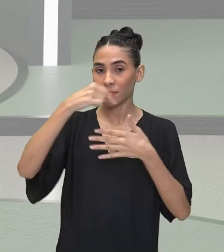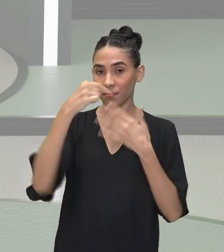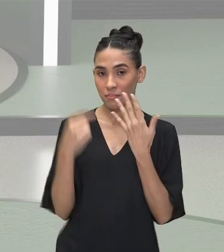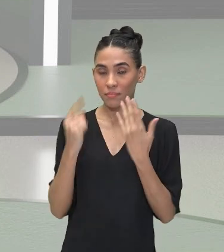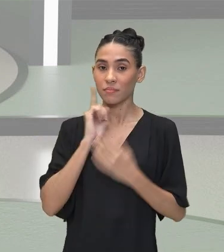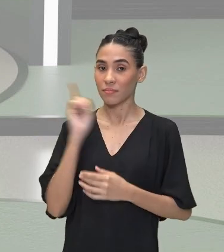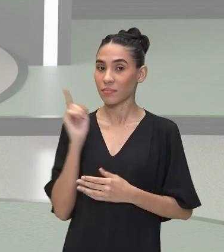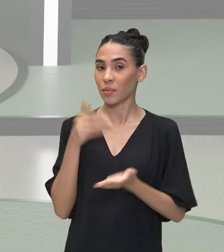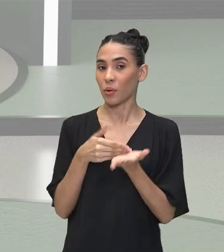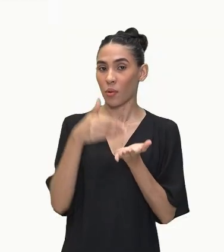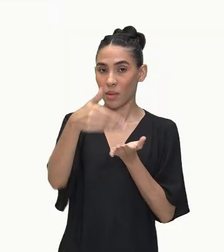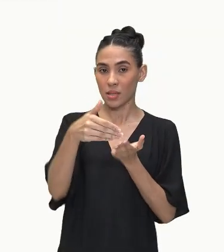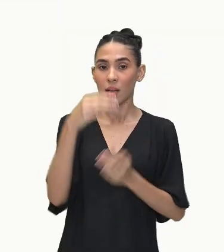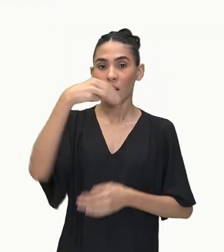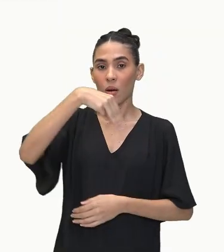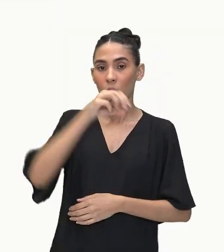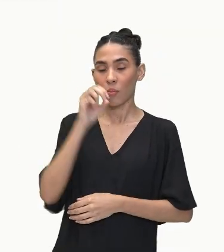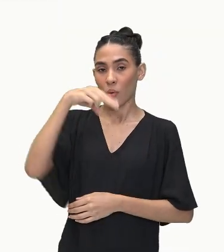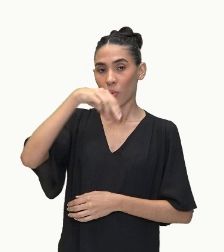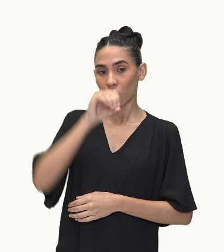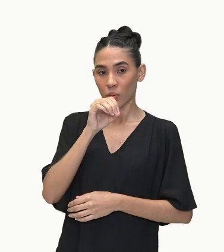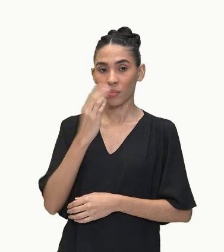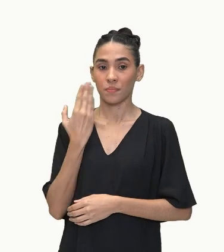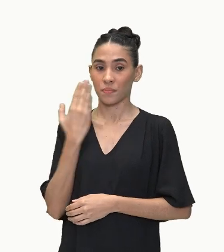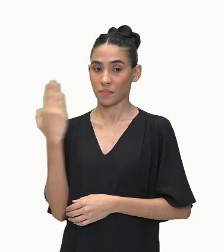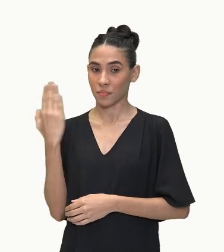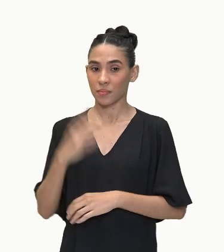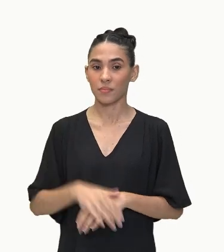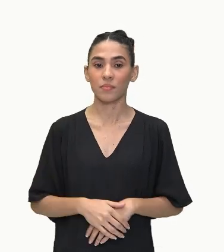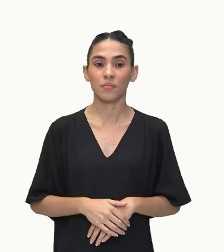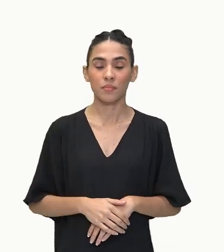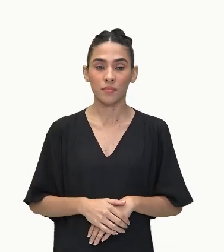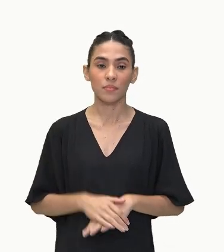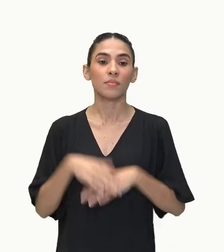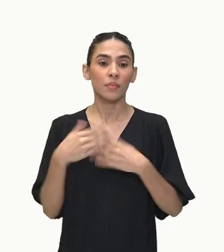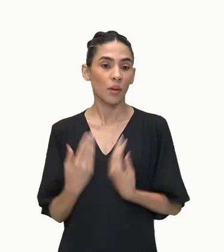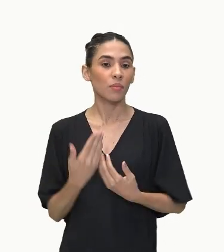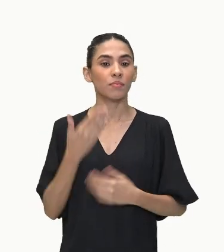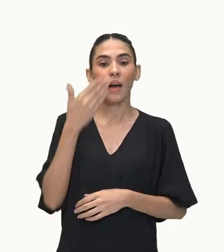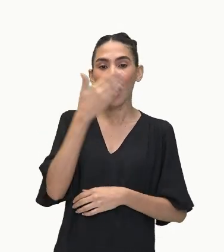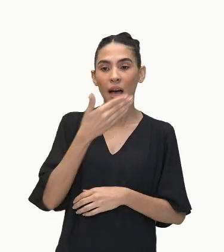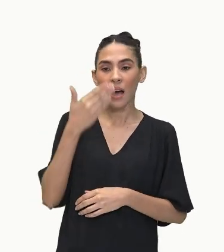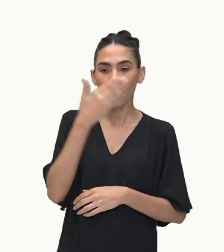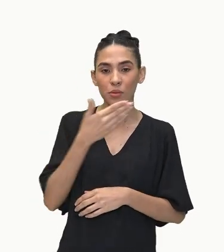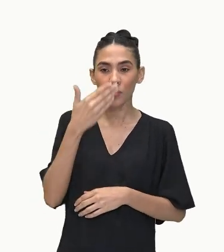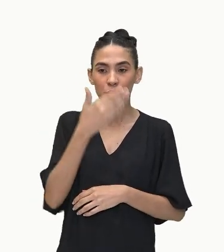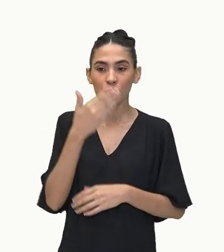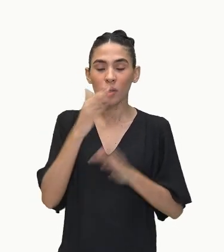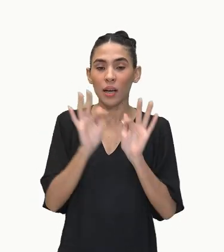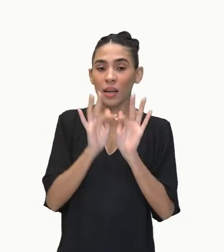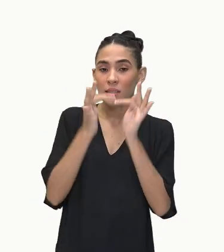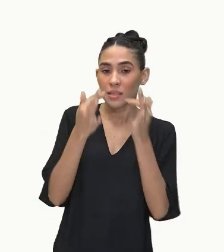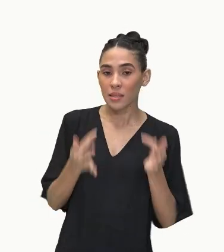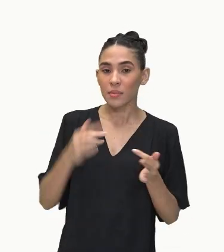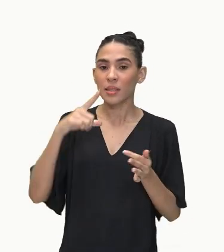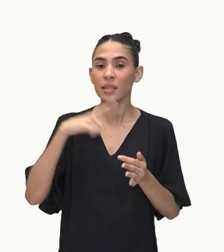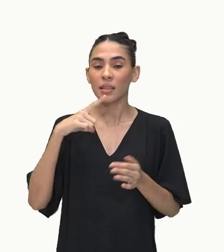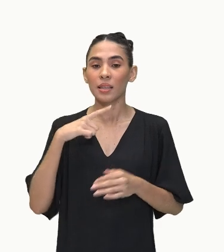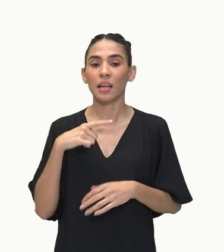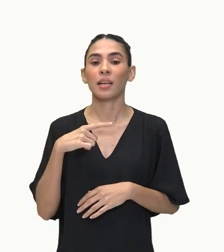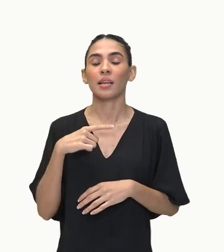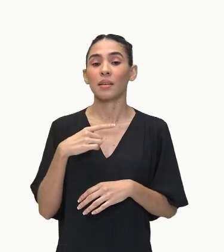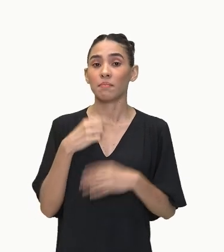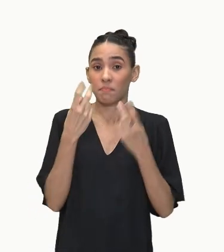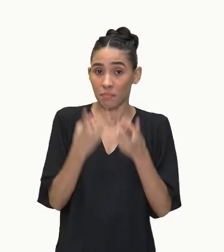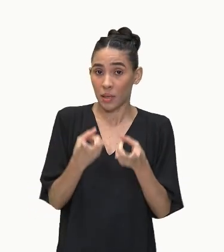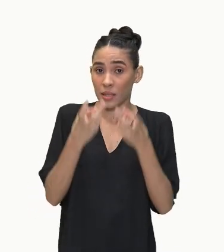vamos começar com os monossacarídeos. Os monossacarídeos são os açúcares simples, que eles possuem,